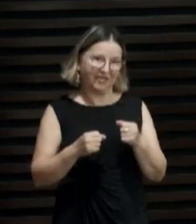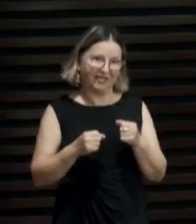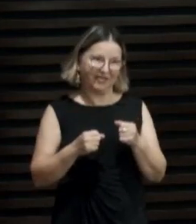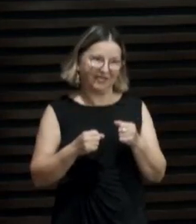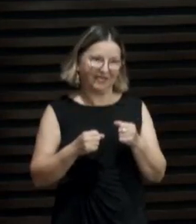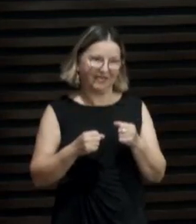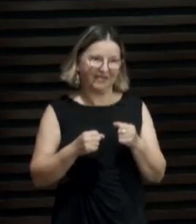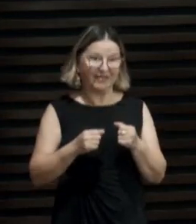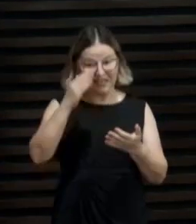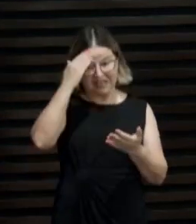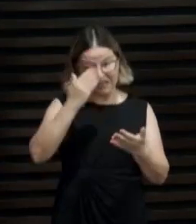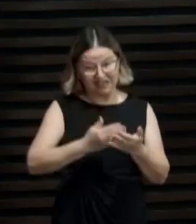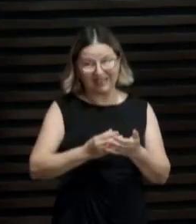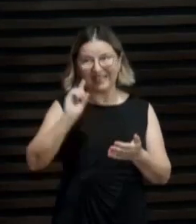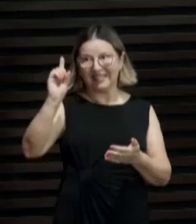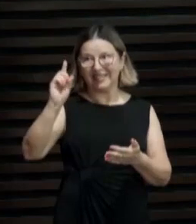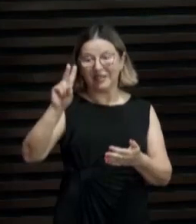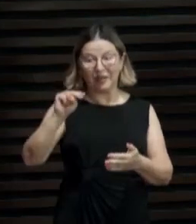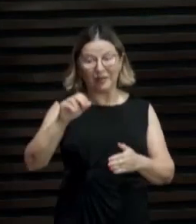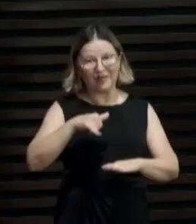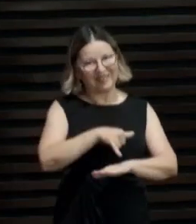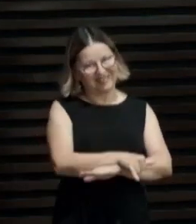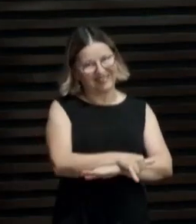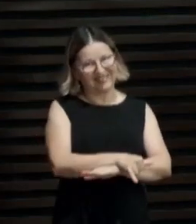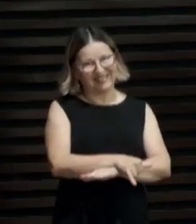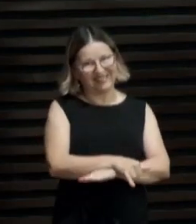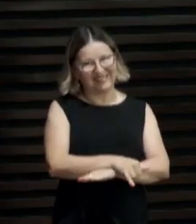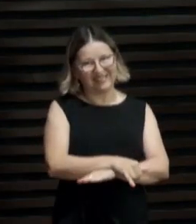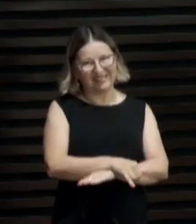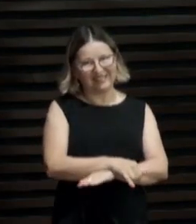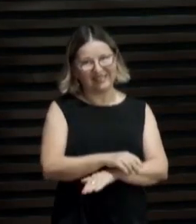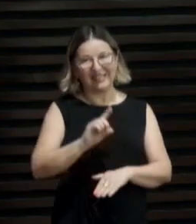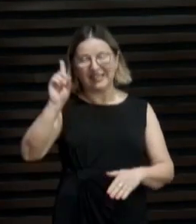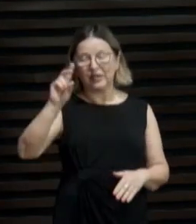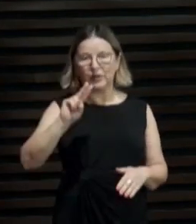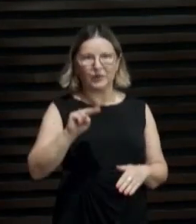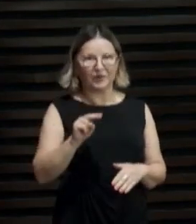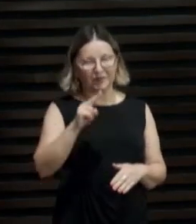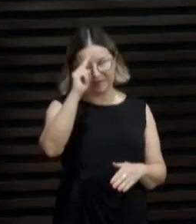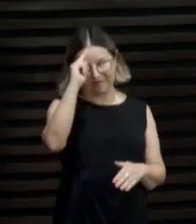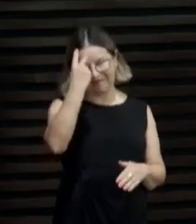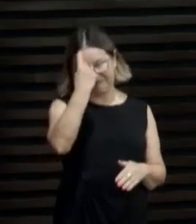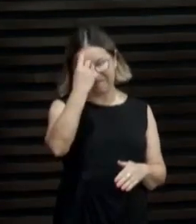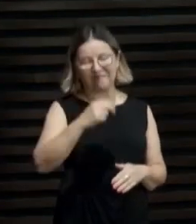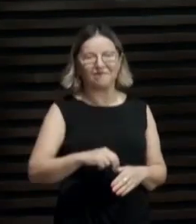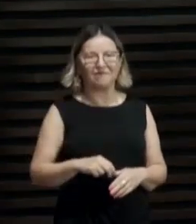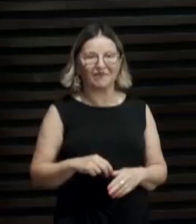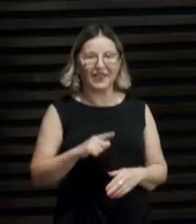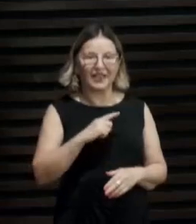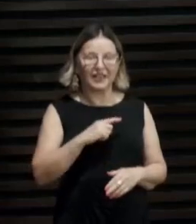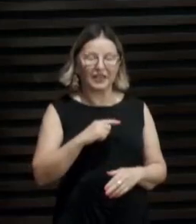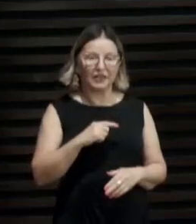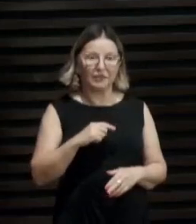falha. Deus não muda. Então a diferença entre crer e acreditar